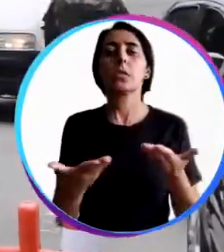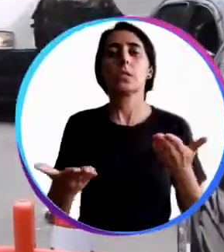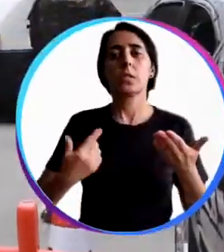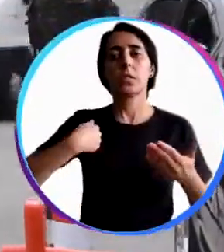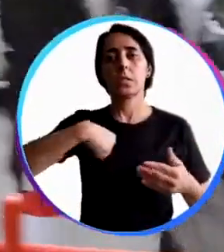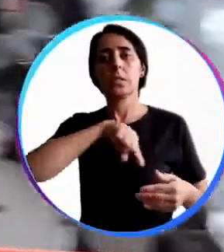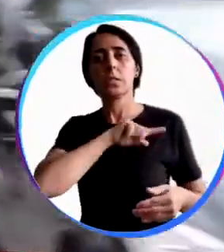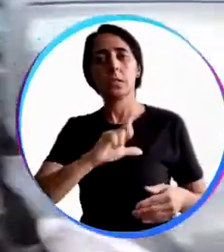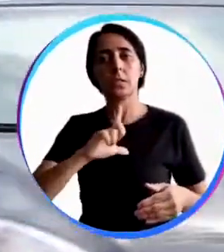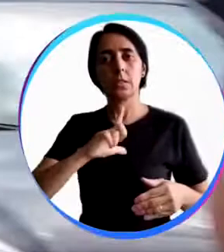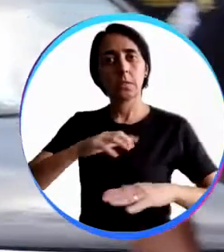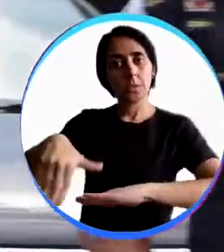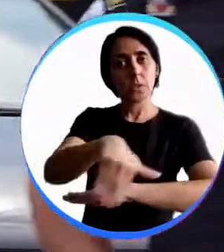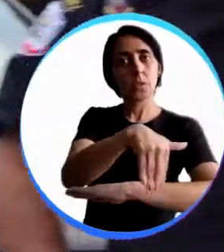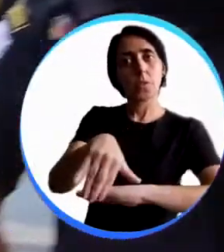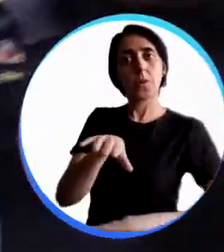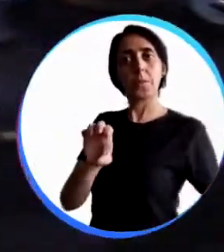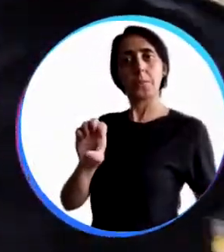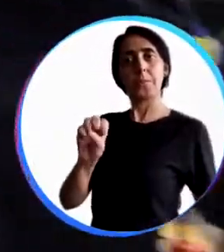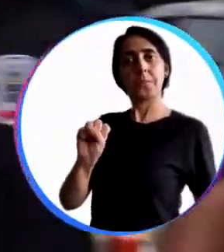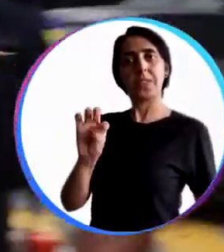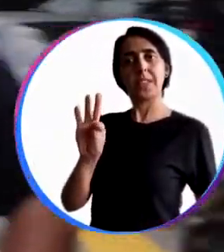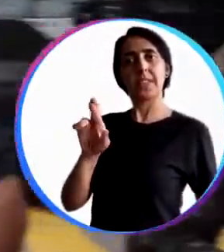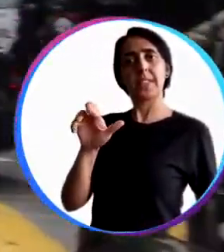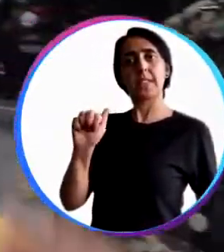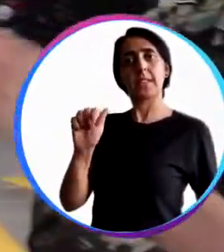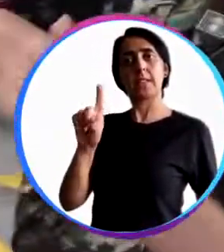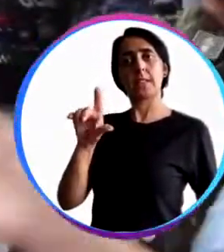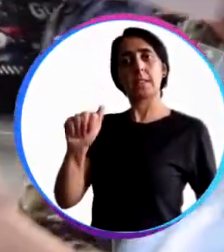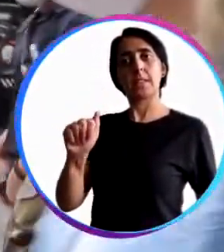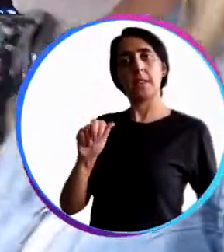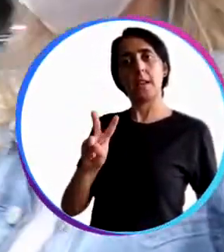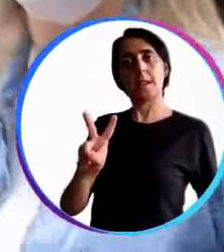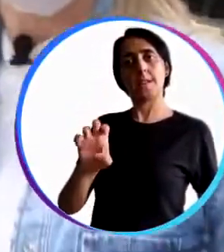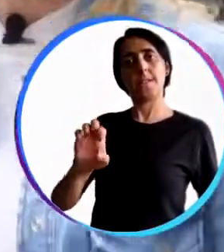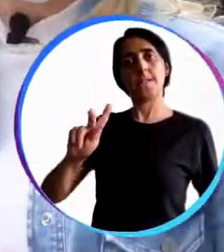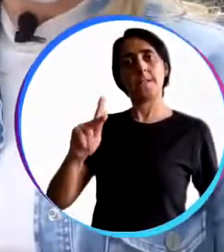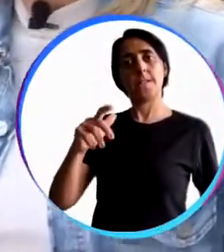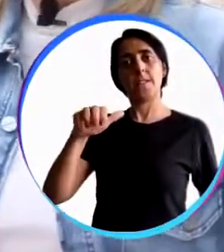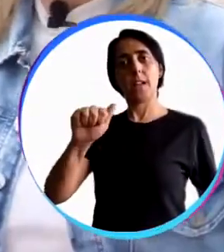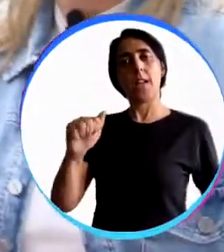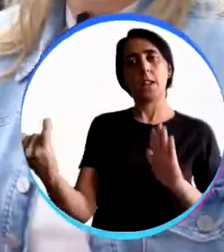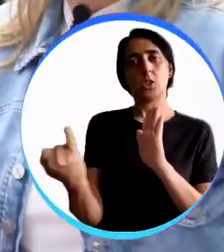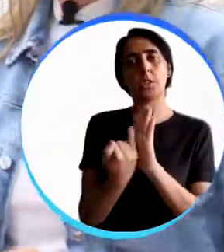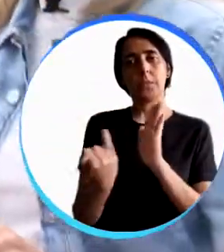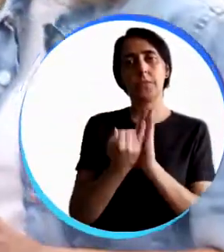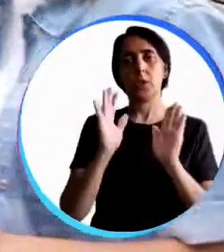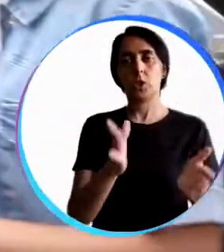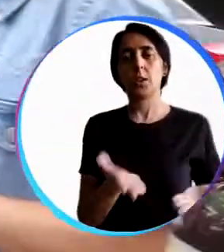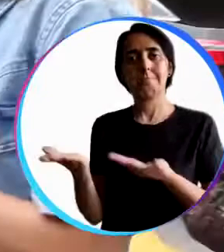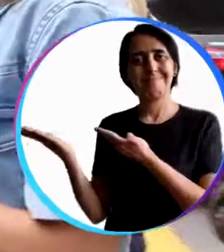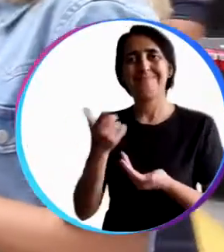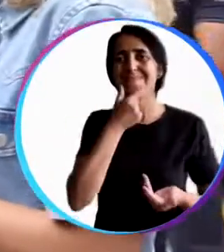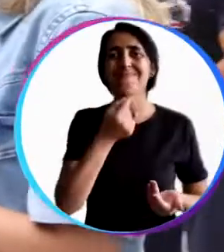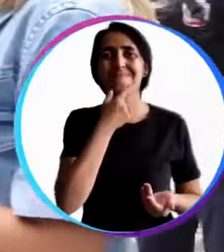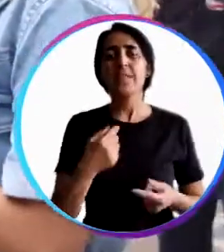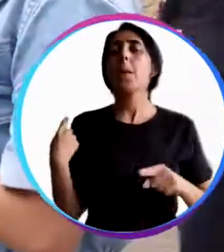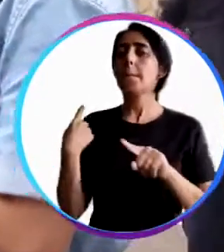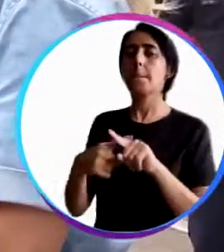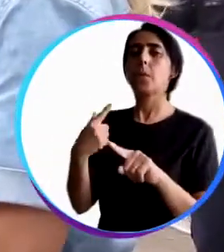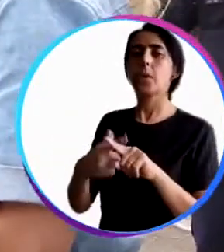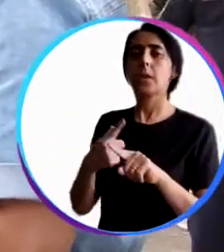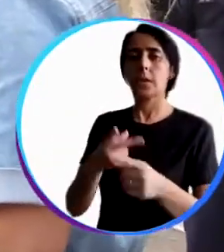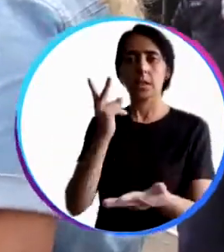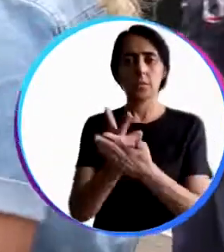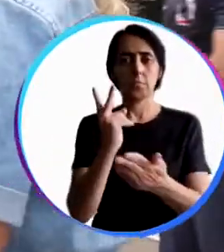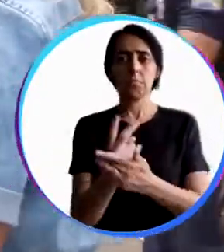Agora nós estamos aqui na Estrada Velha que dá acesso a Itapevi e ao meu lado está o comandante Guedes da Guarda Municipal. Comandante, por